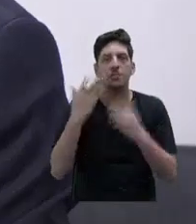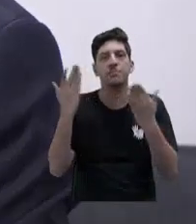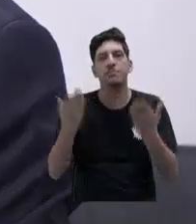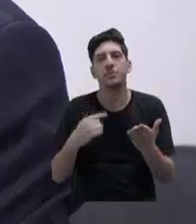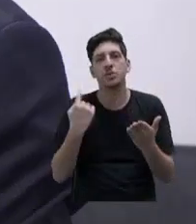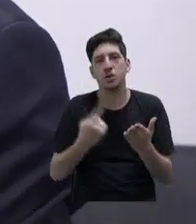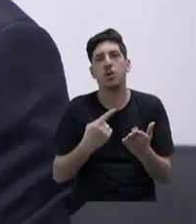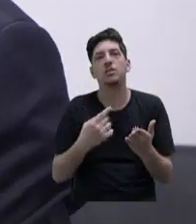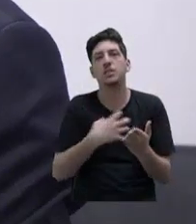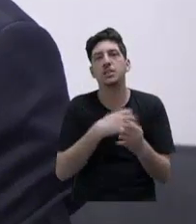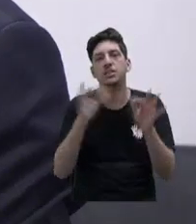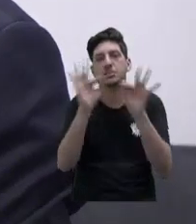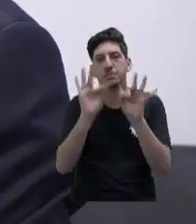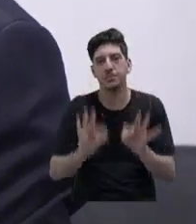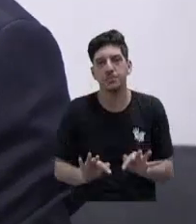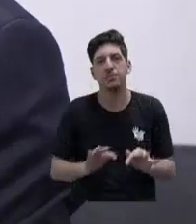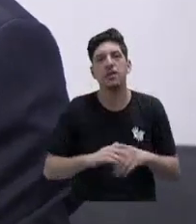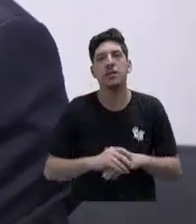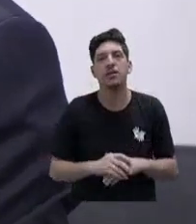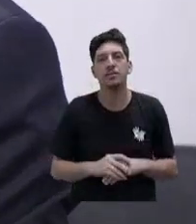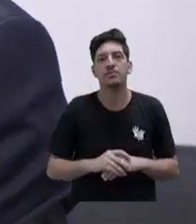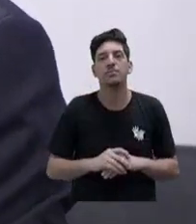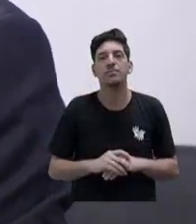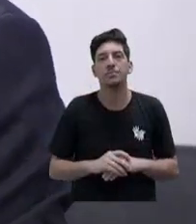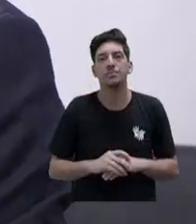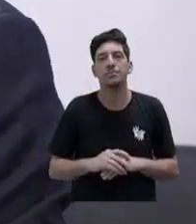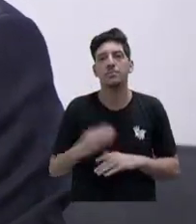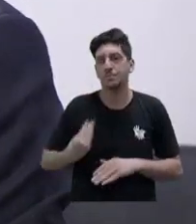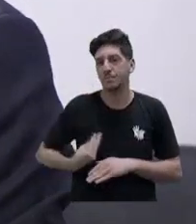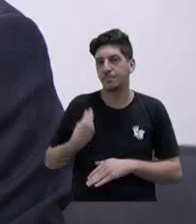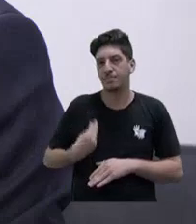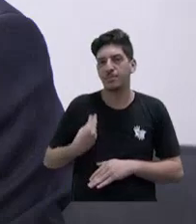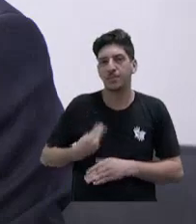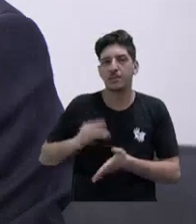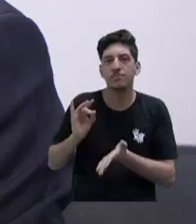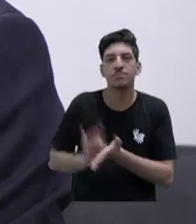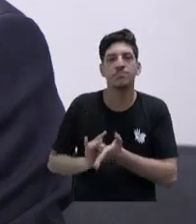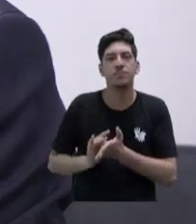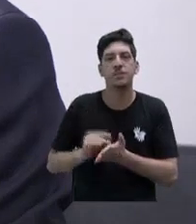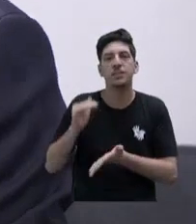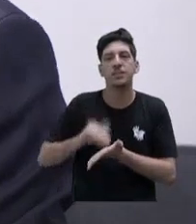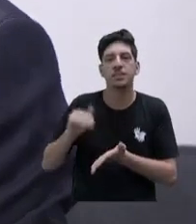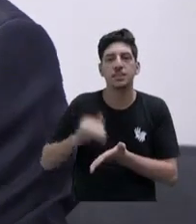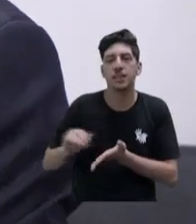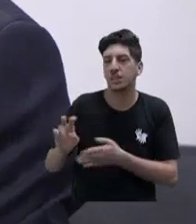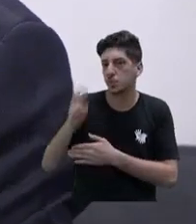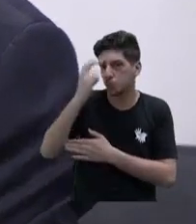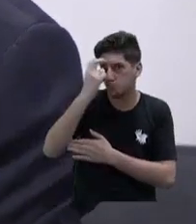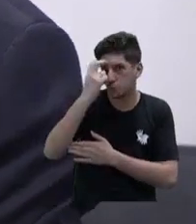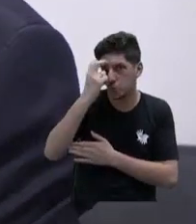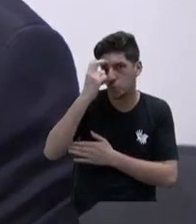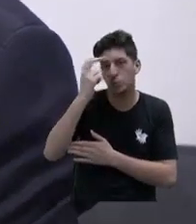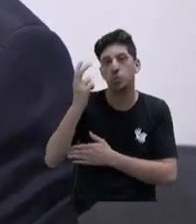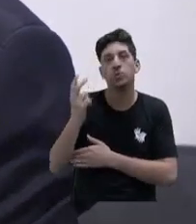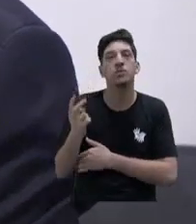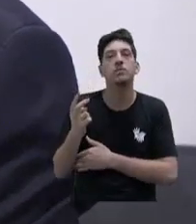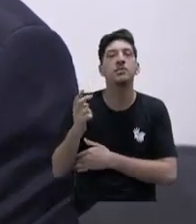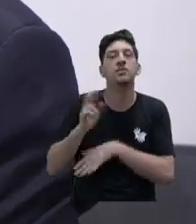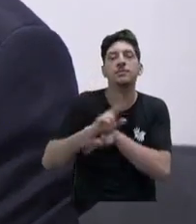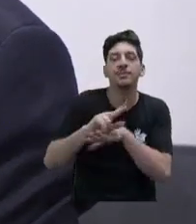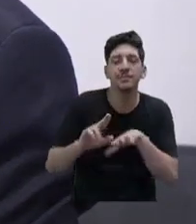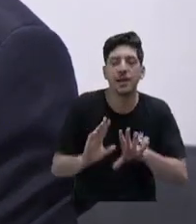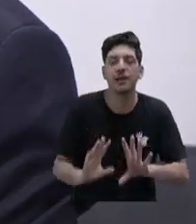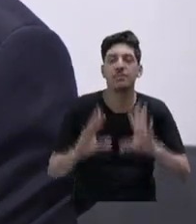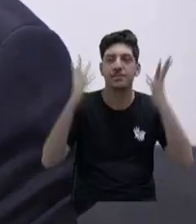a gente fica feliz com a participação efetiva da Secretaria da Secult nos mais diversos